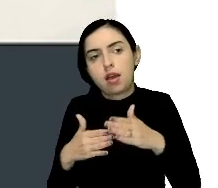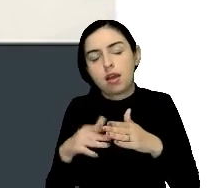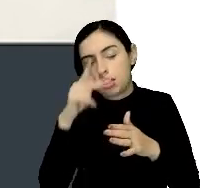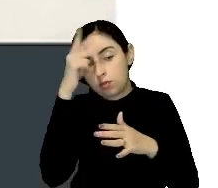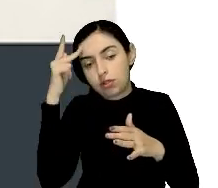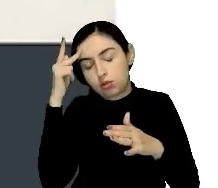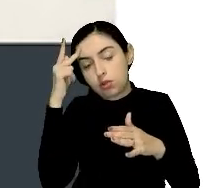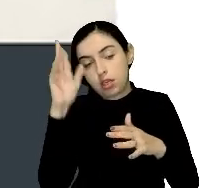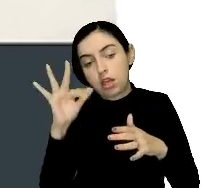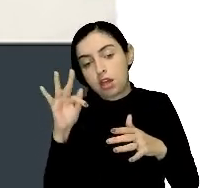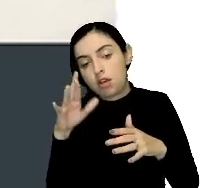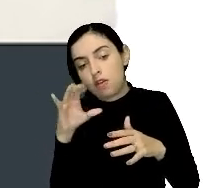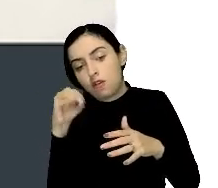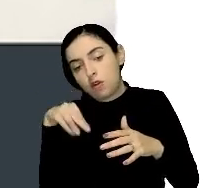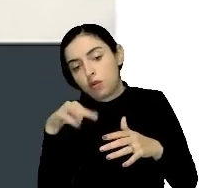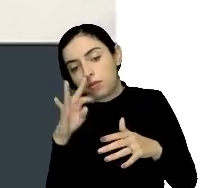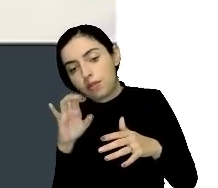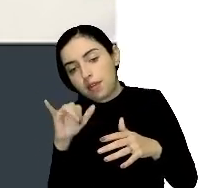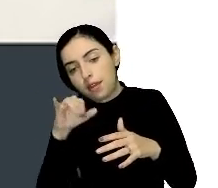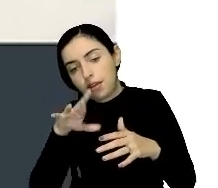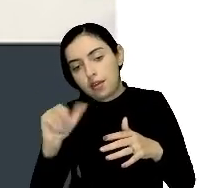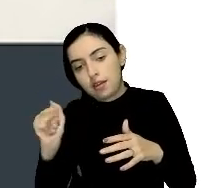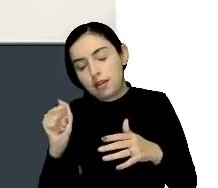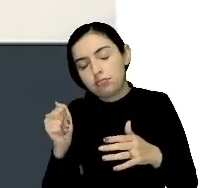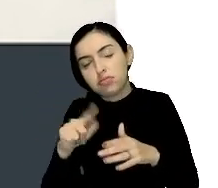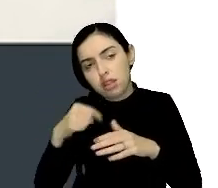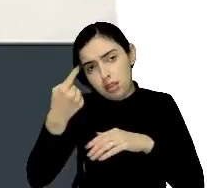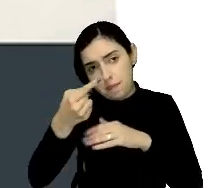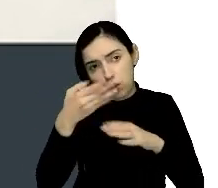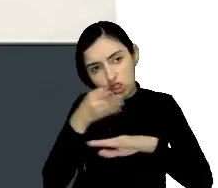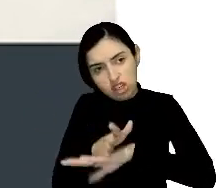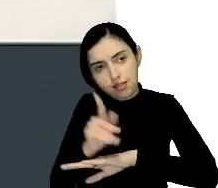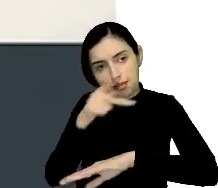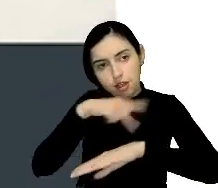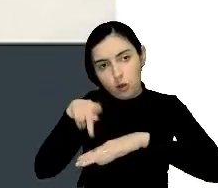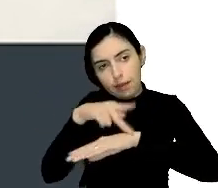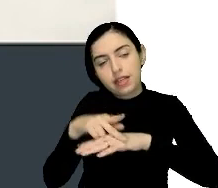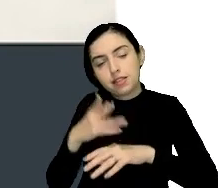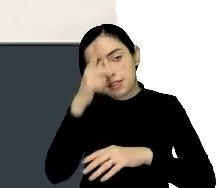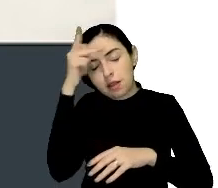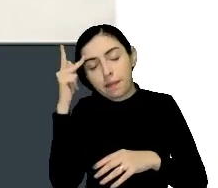Isso não significa que depois de entrar, essa pessoa